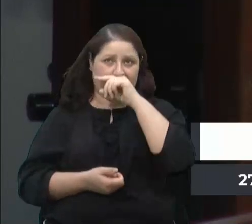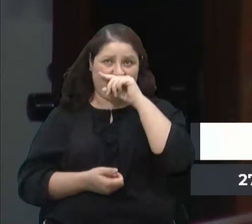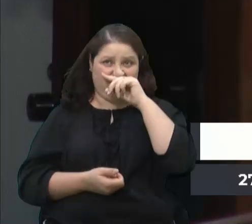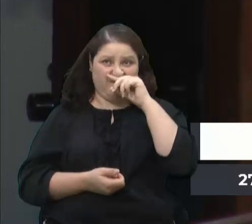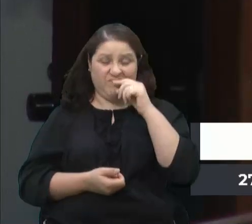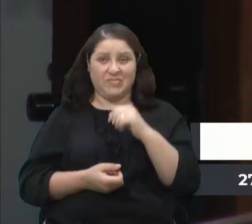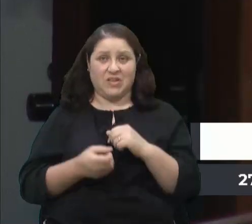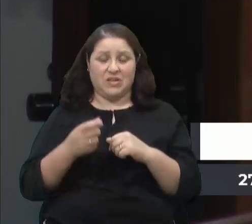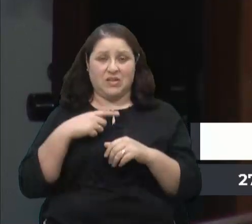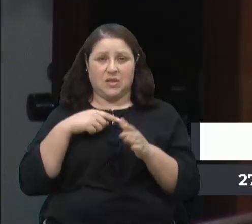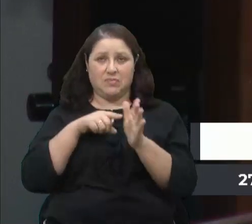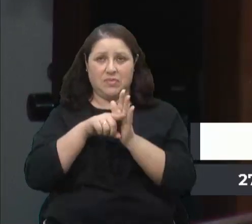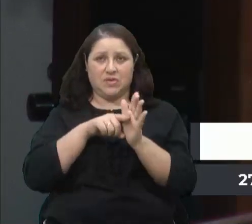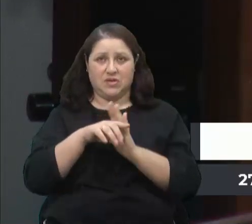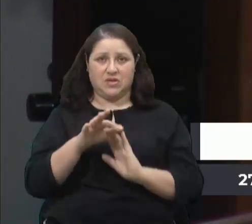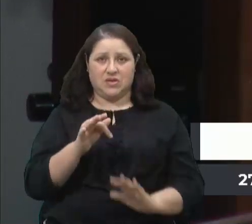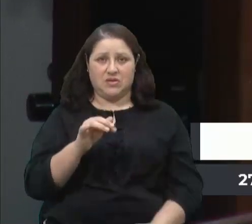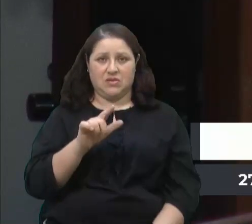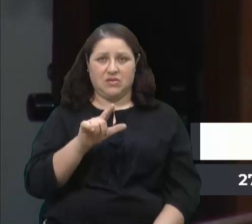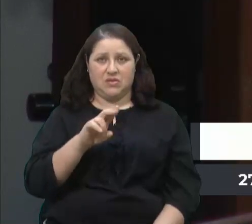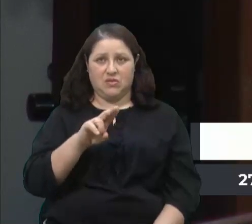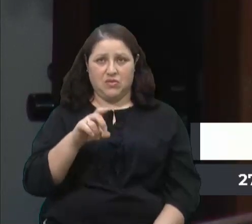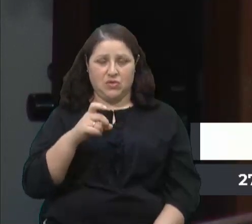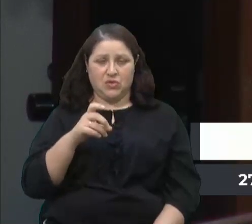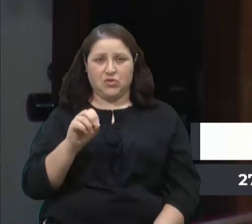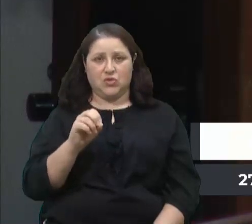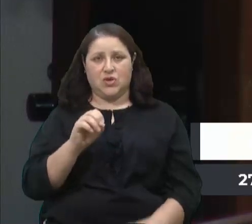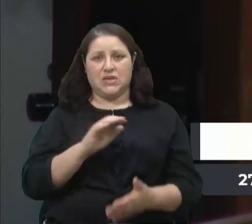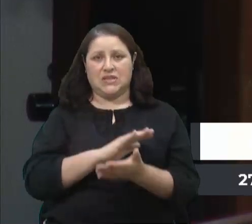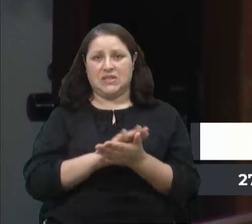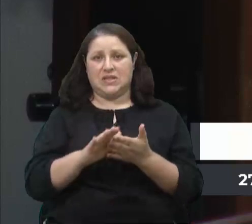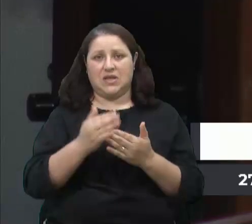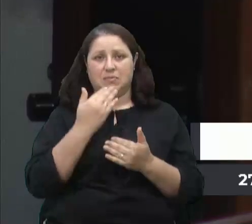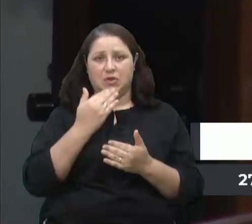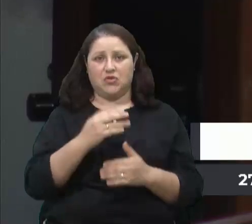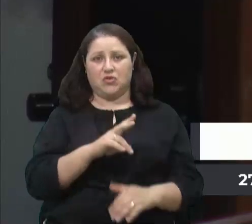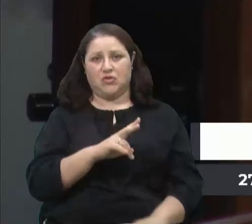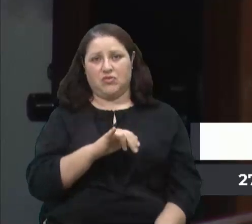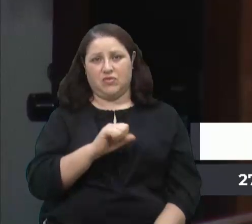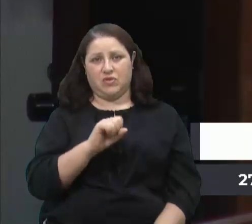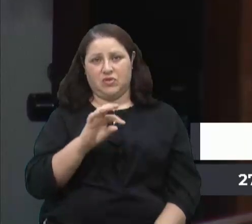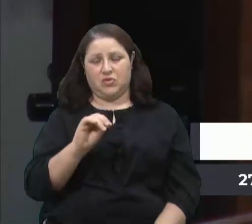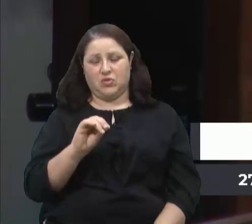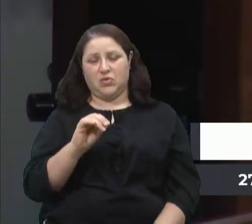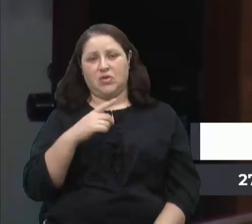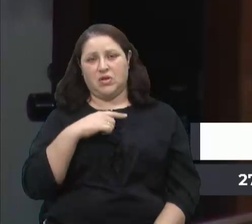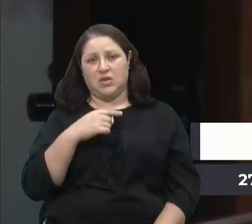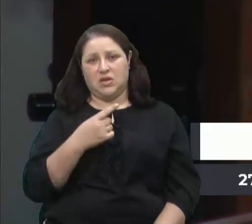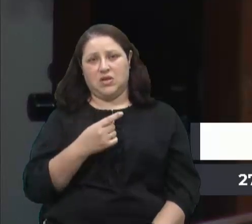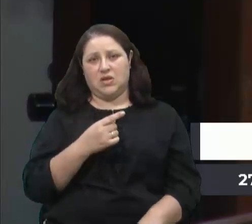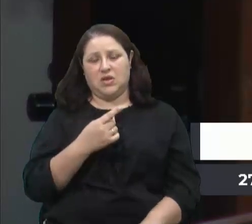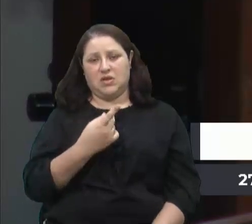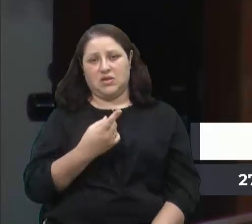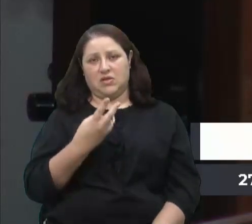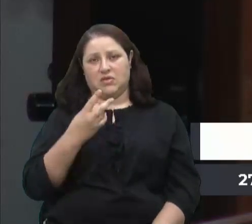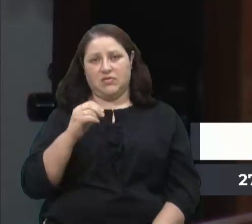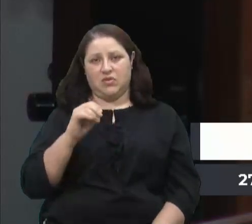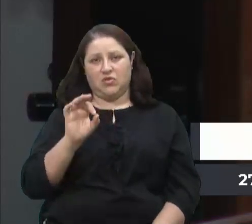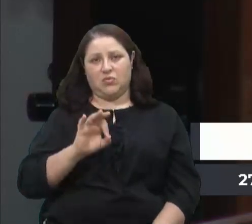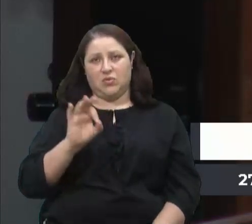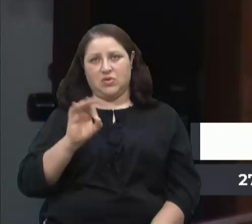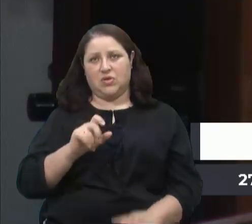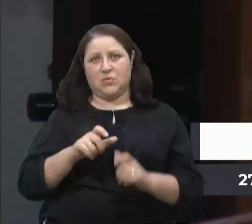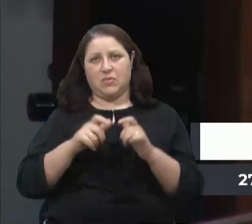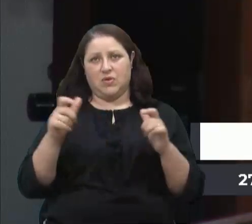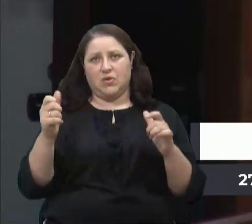pesquisa, fluxos turísticos isentos de vistos são até 120% maiores do que aqueles em que o documento